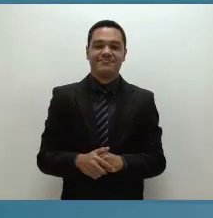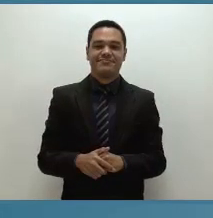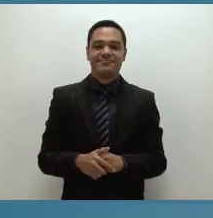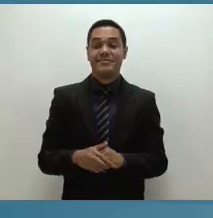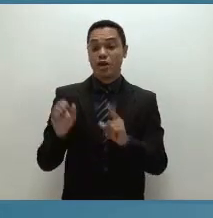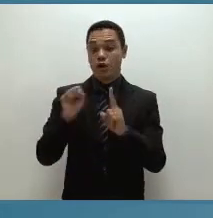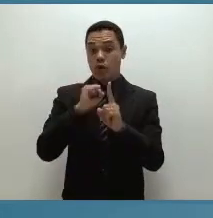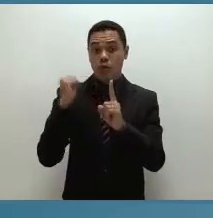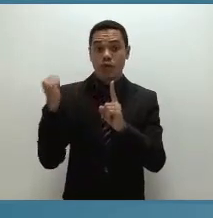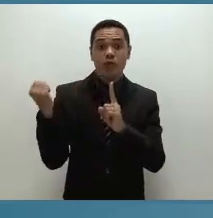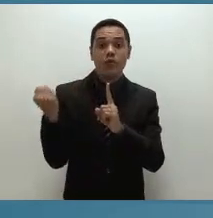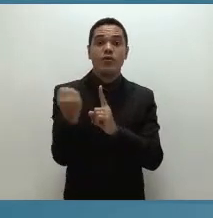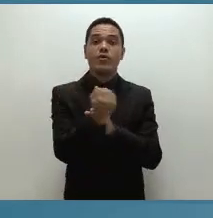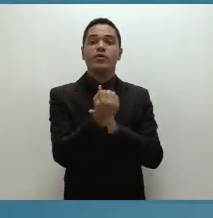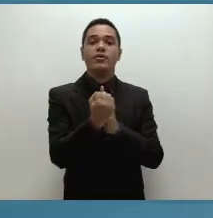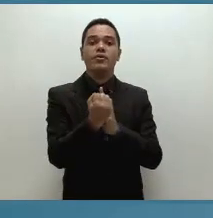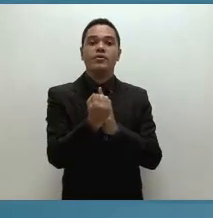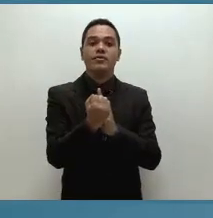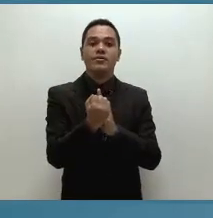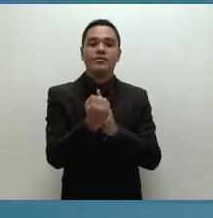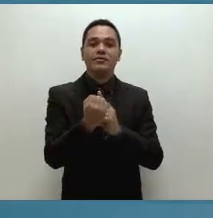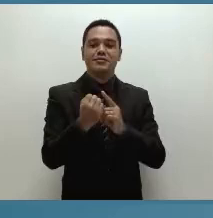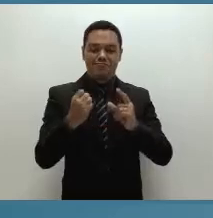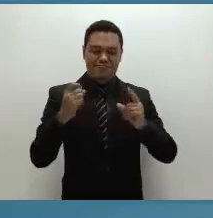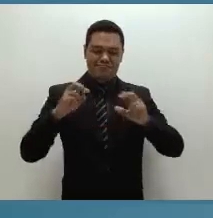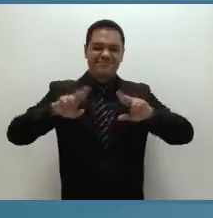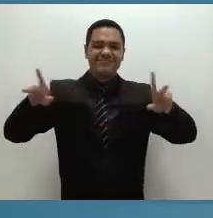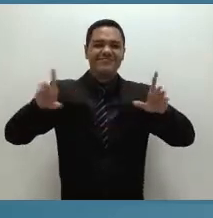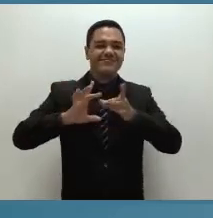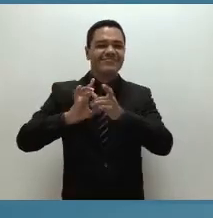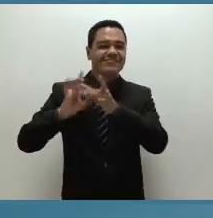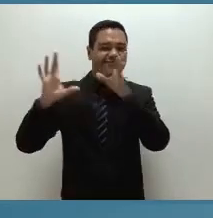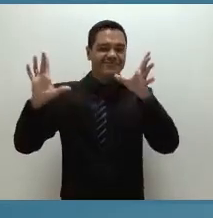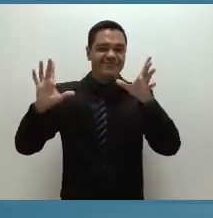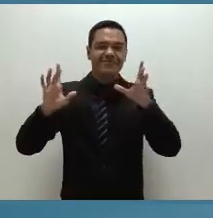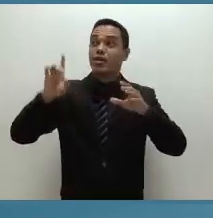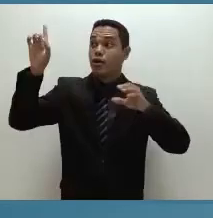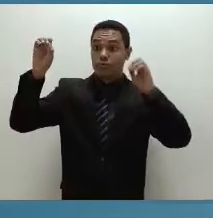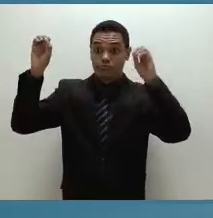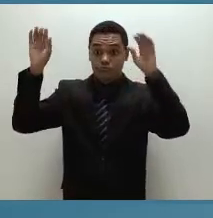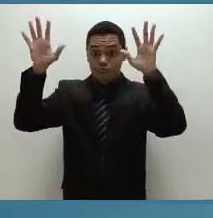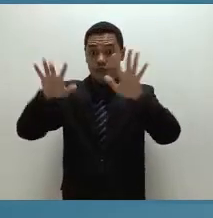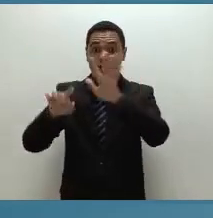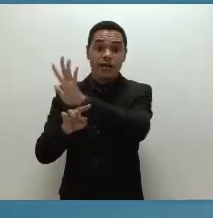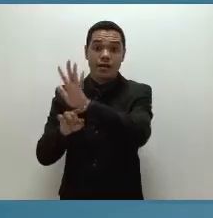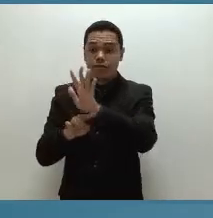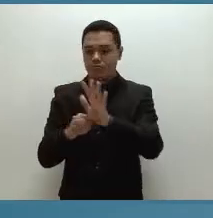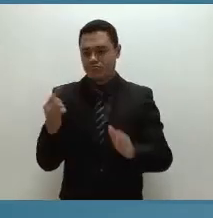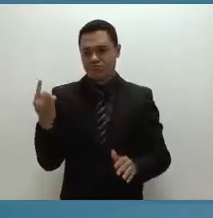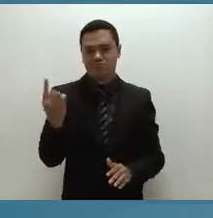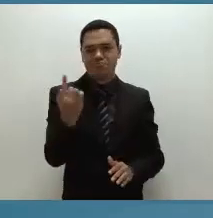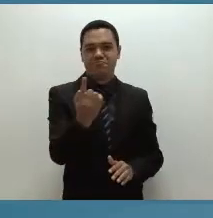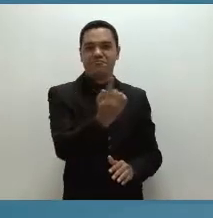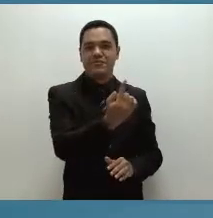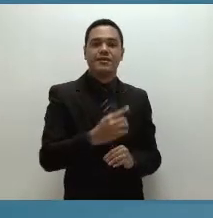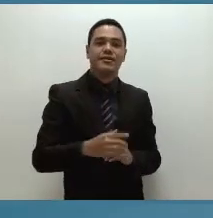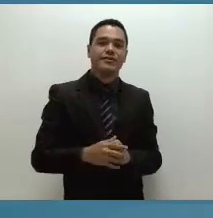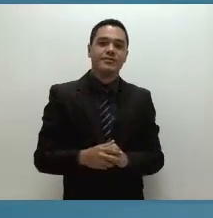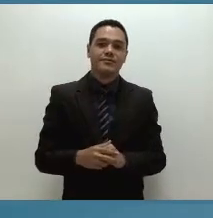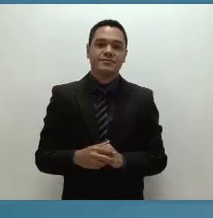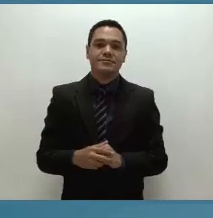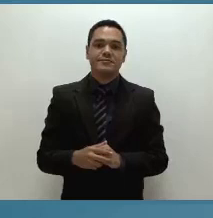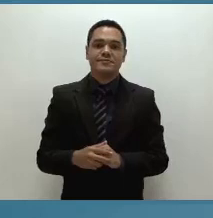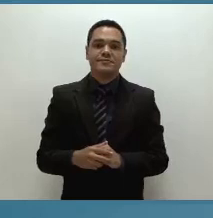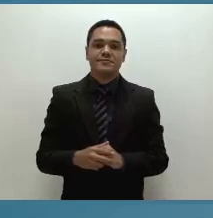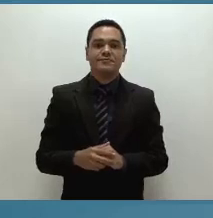o Espírito Santo habita e respeita a singularidade de cada indivíduo. Nada mais óbvio